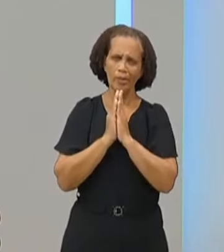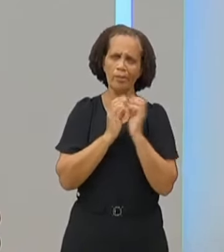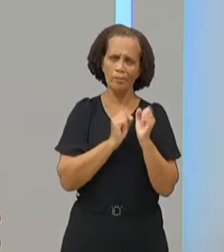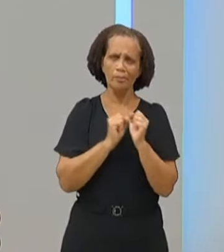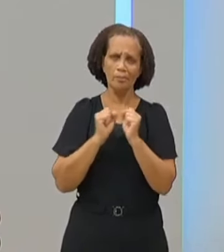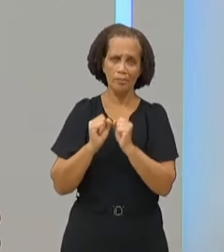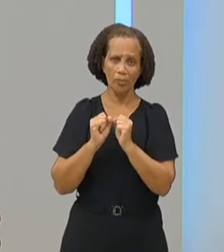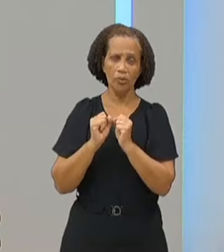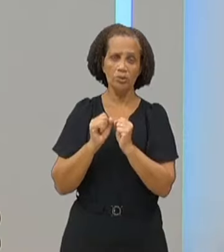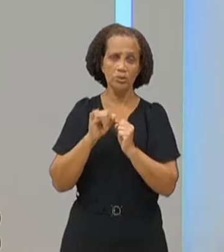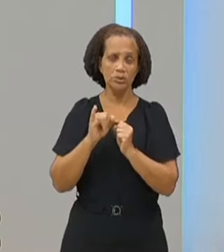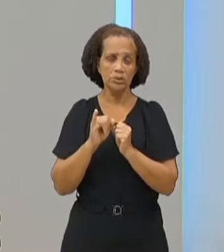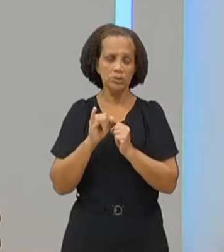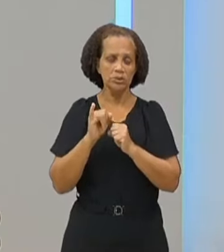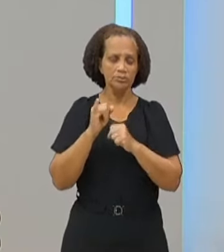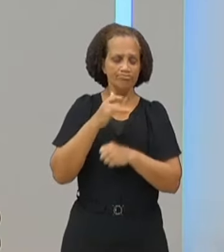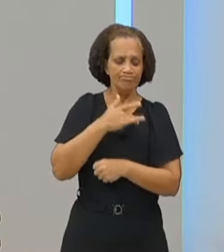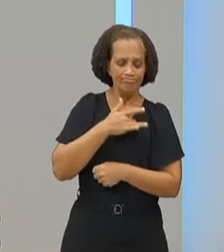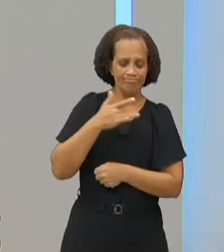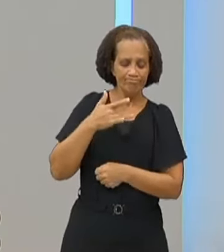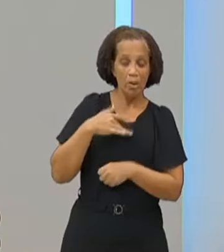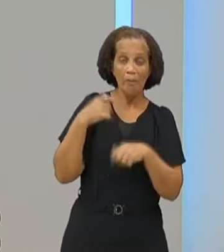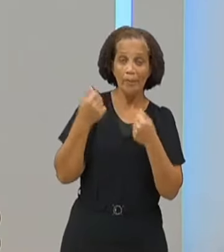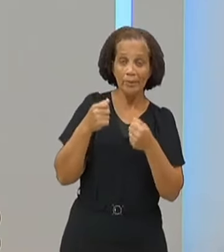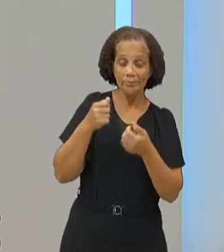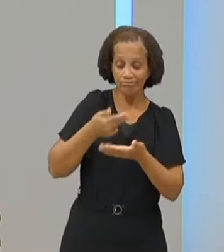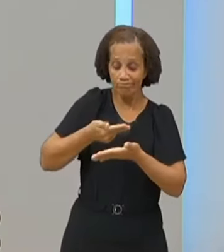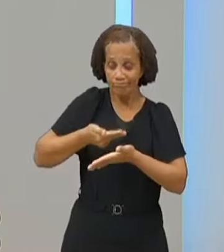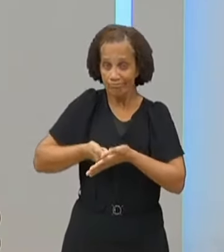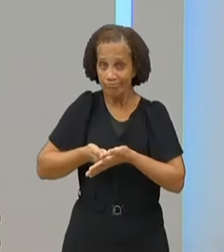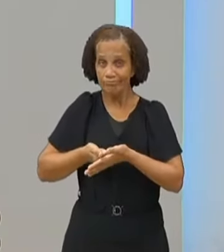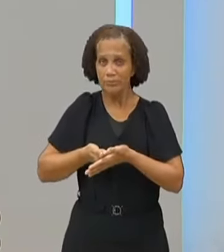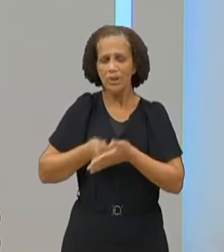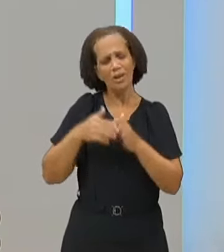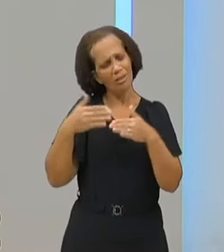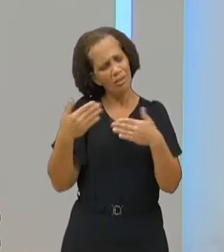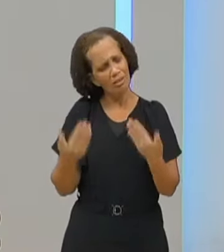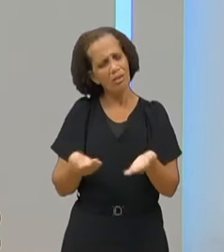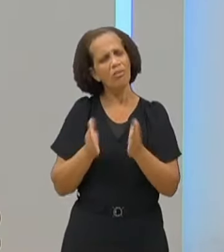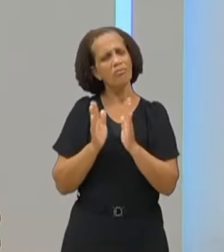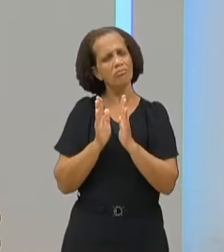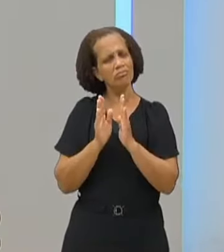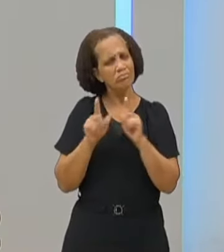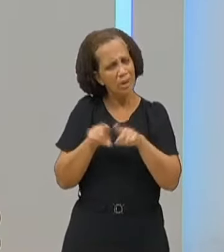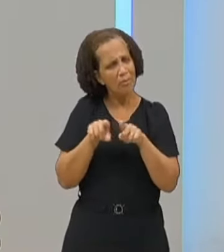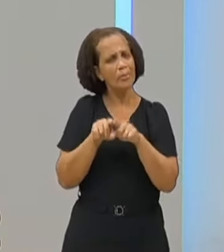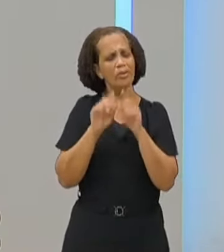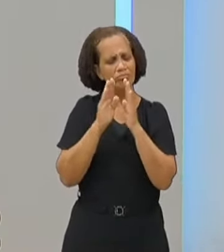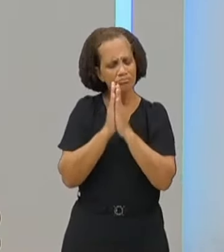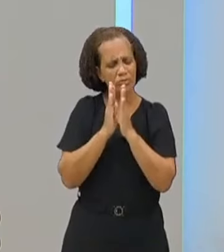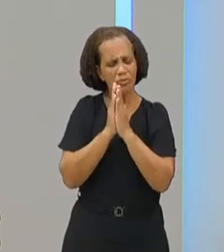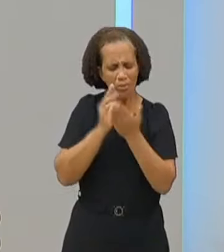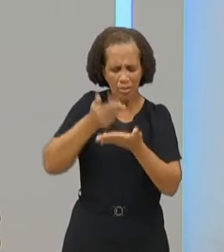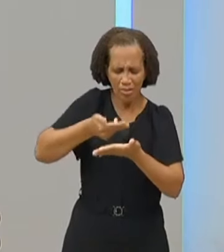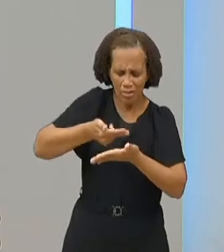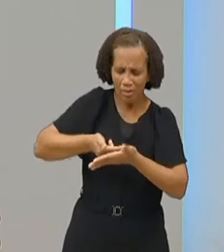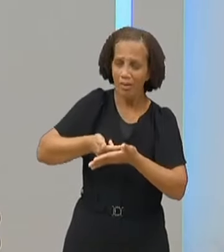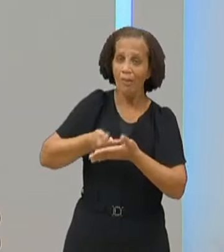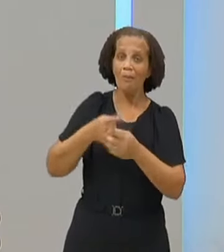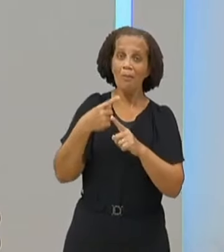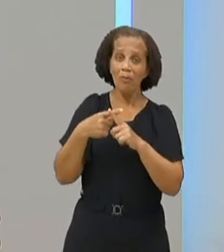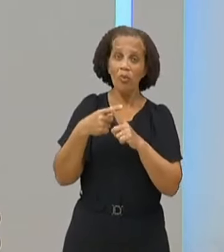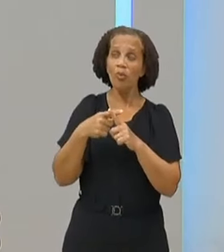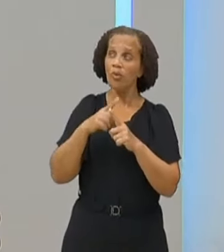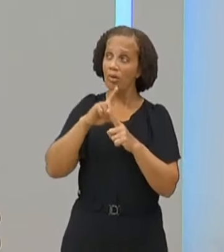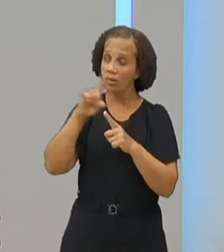em um tratamento de saúde, precisa ficar deitado, orando deitado, Deus ouve também. A Bíblia diz que Jonas